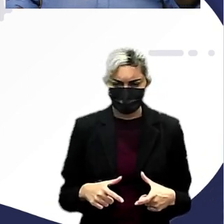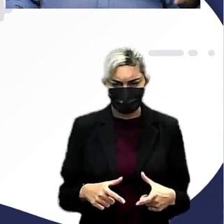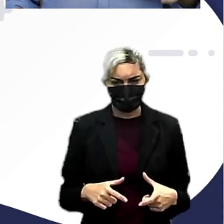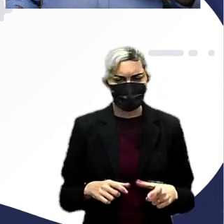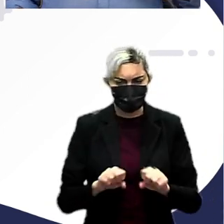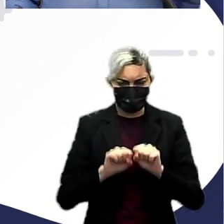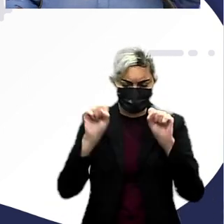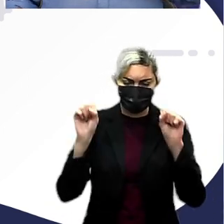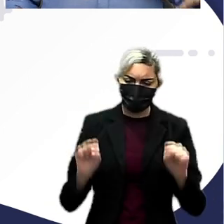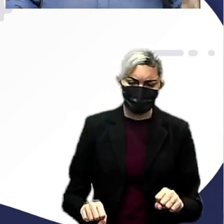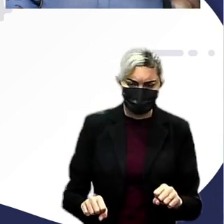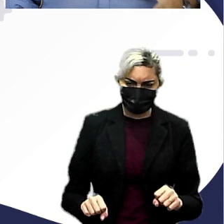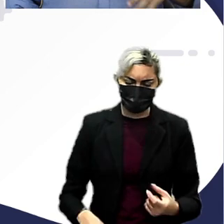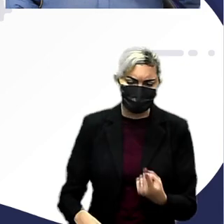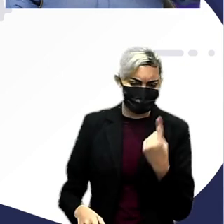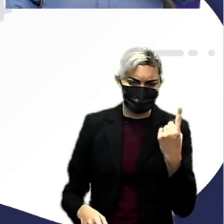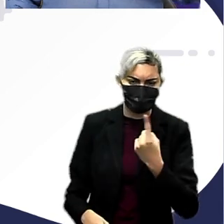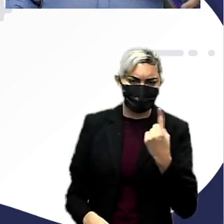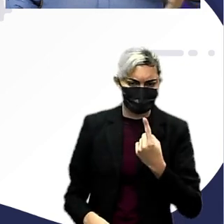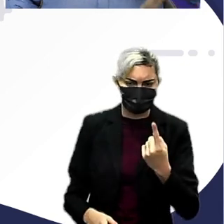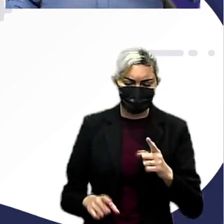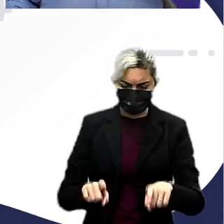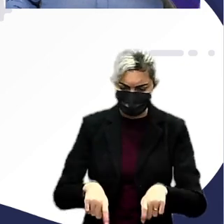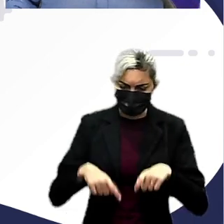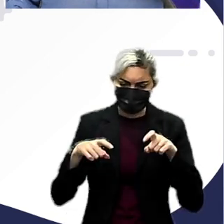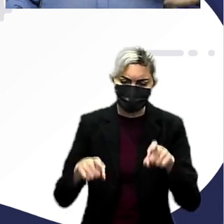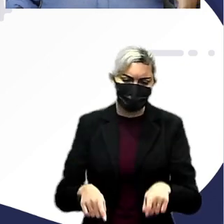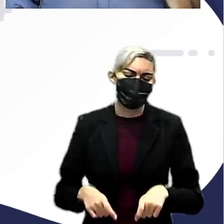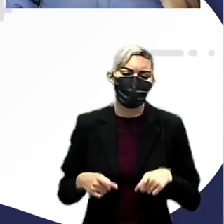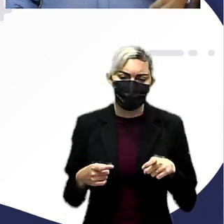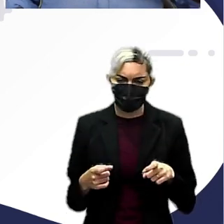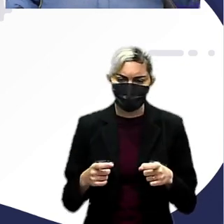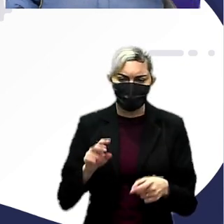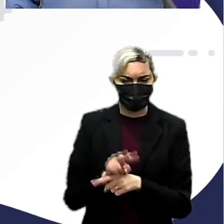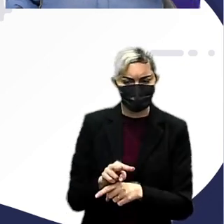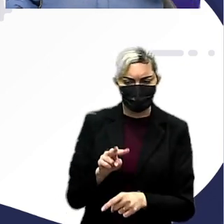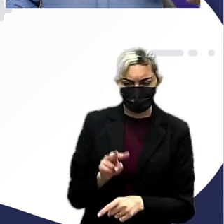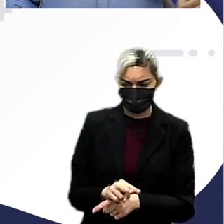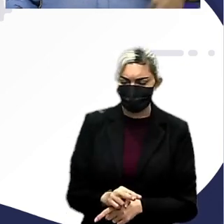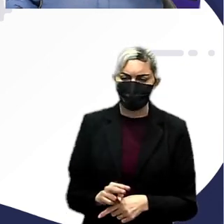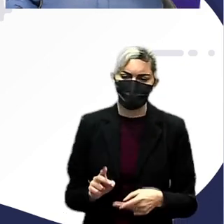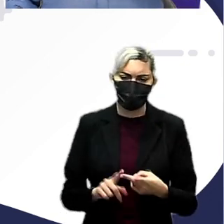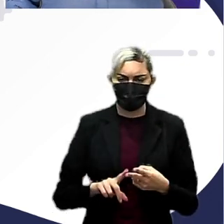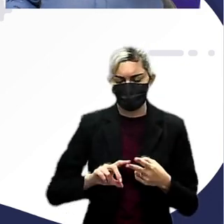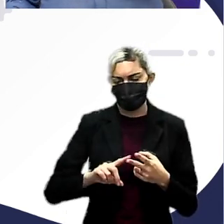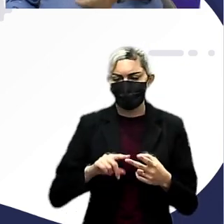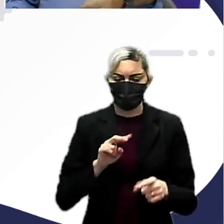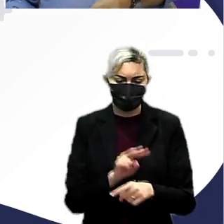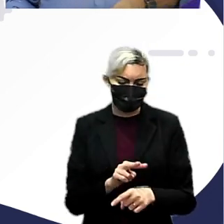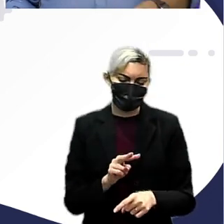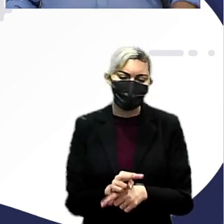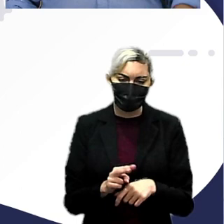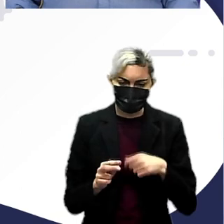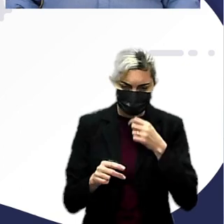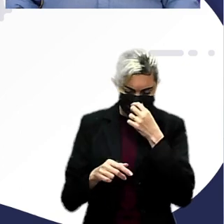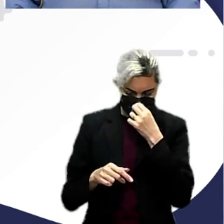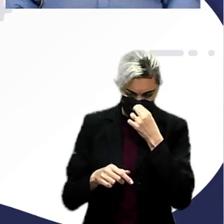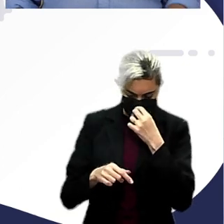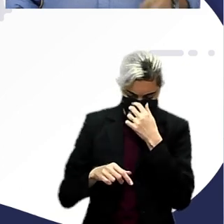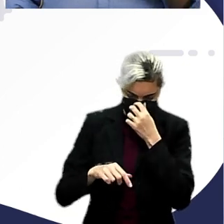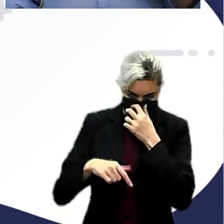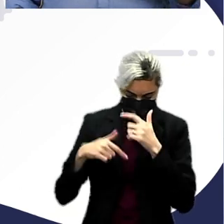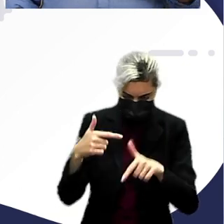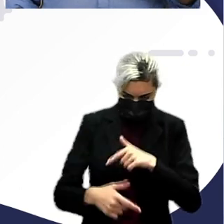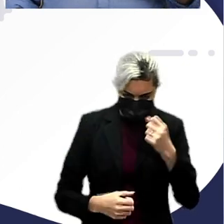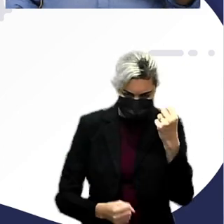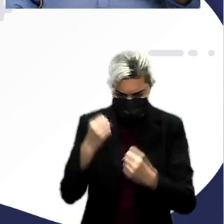do sistema primário, que é a agricultura, né? A pecuária, o sistema secundário que trabalha com a questão da indústria,